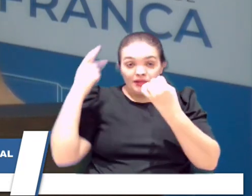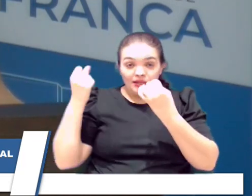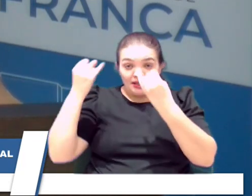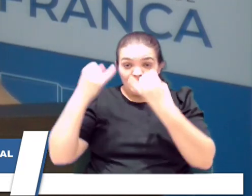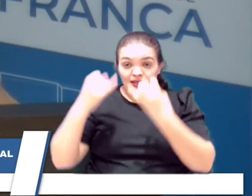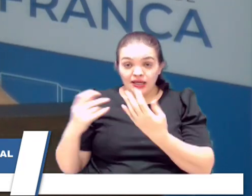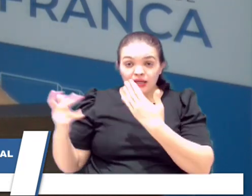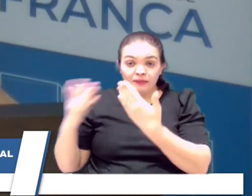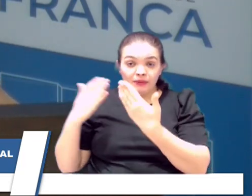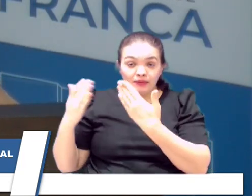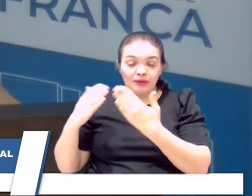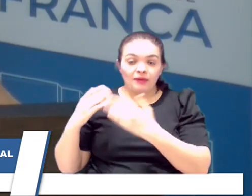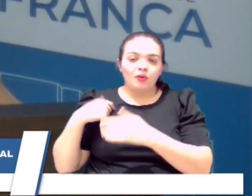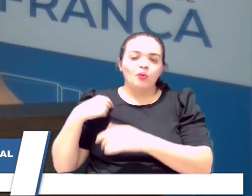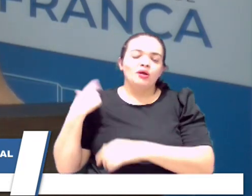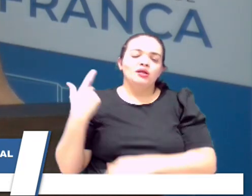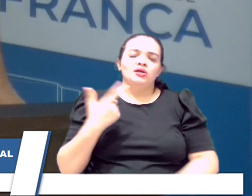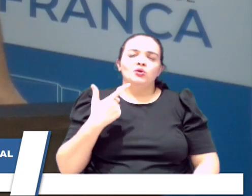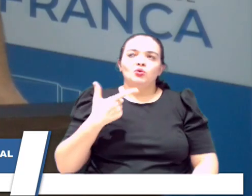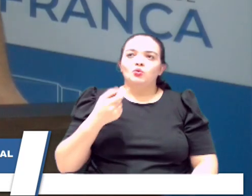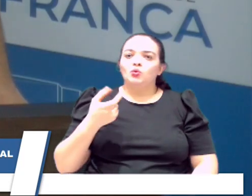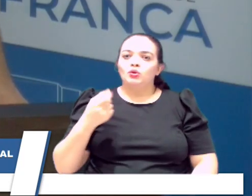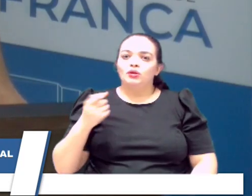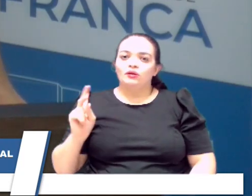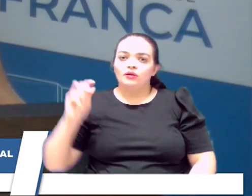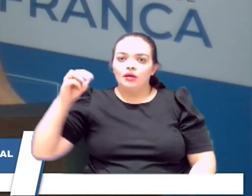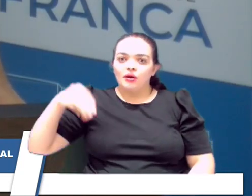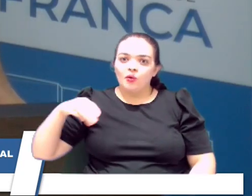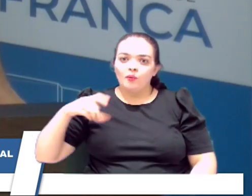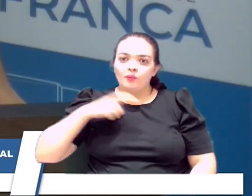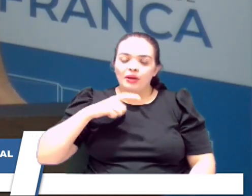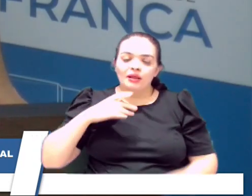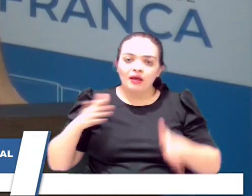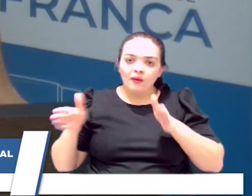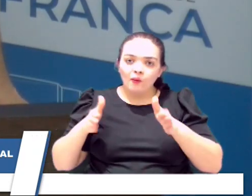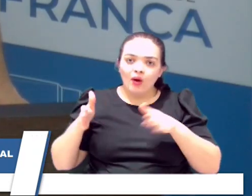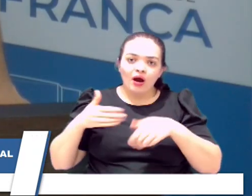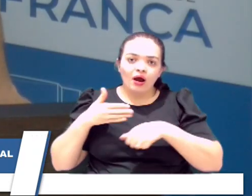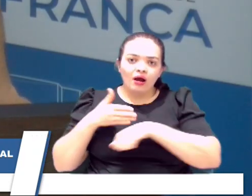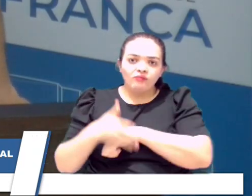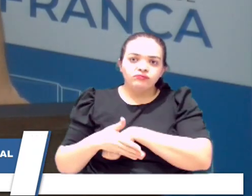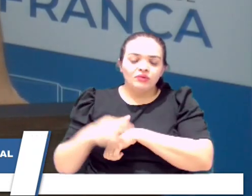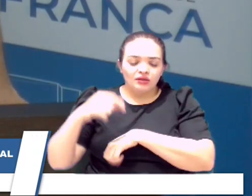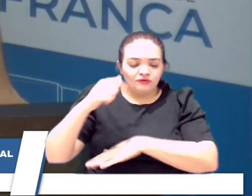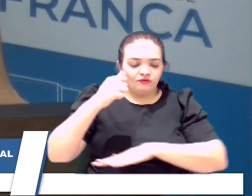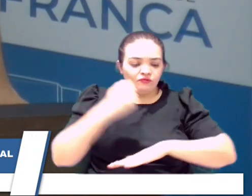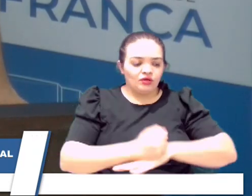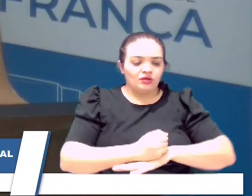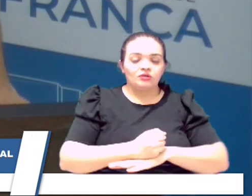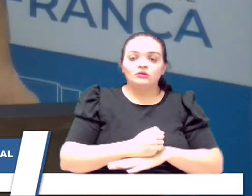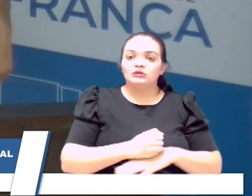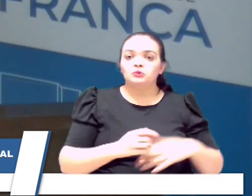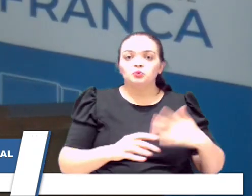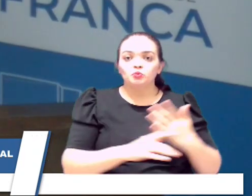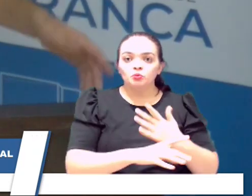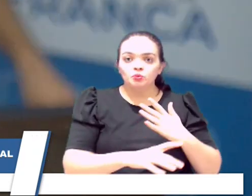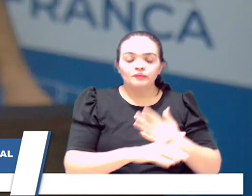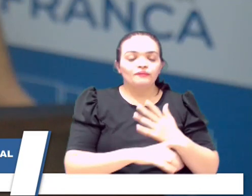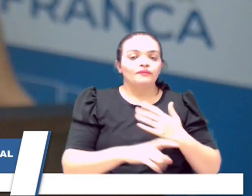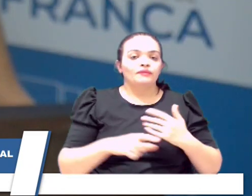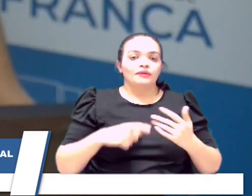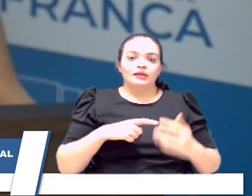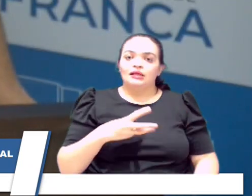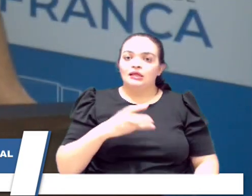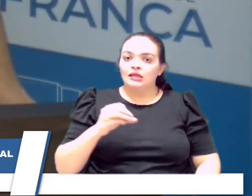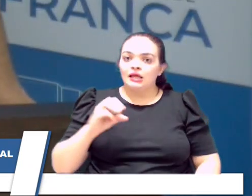gente tem que viajar quase 200 quilômetros para ter acesso. E a gente está aqui em Franca, com uma cidade que passa de 300